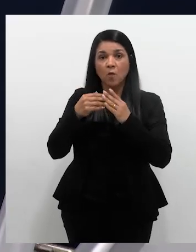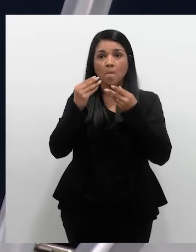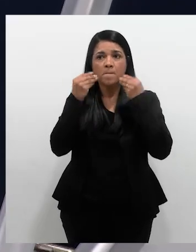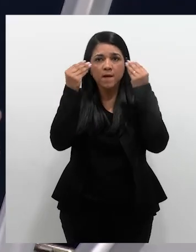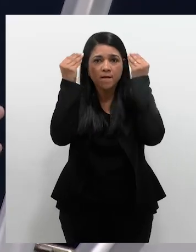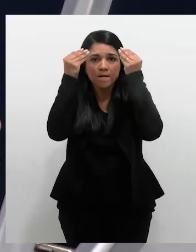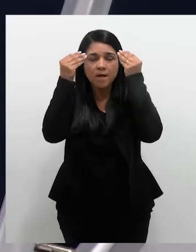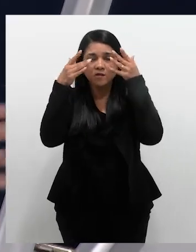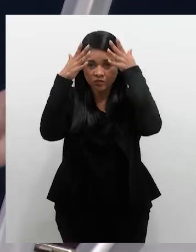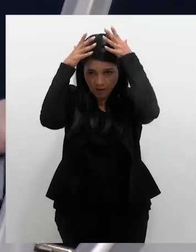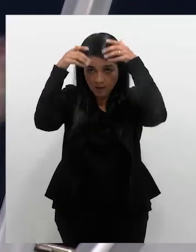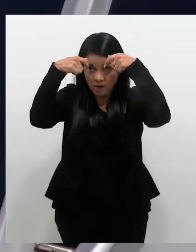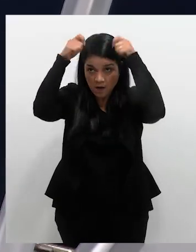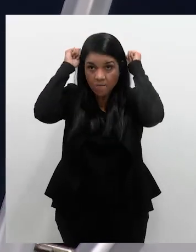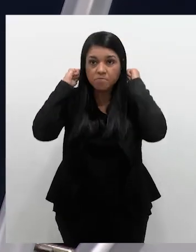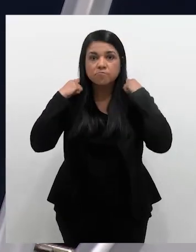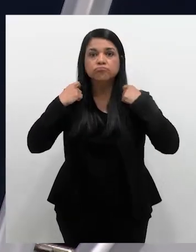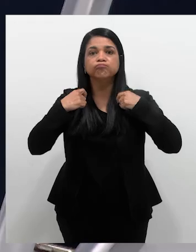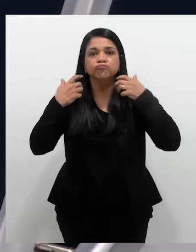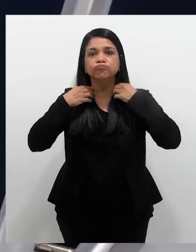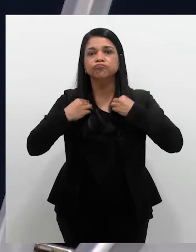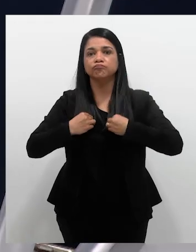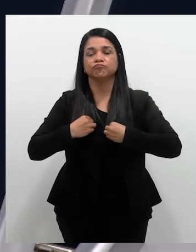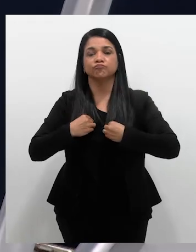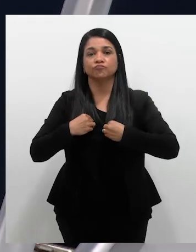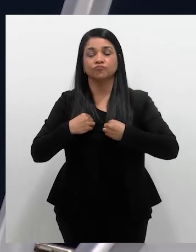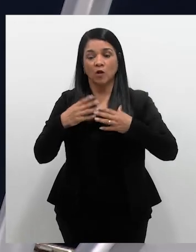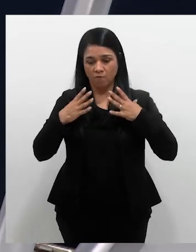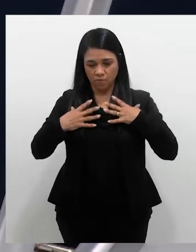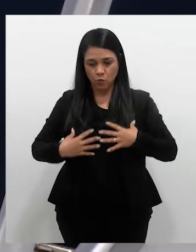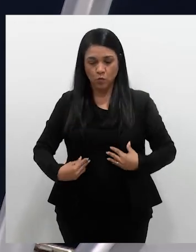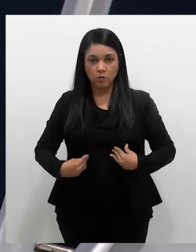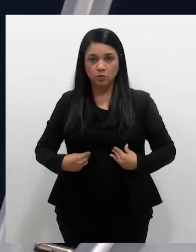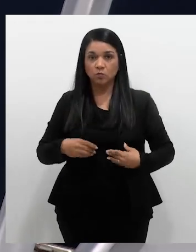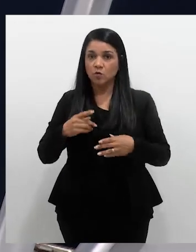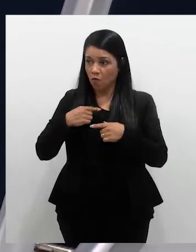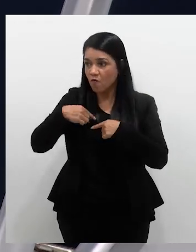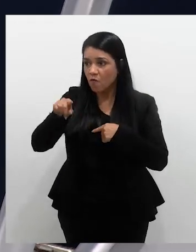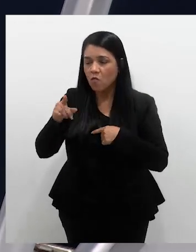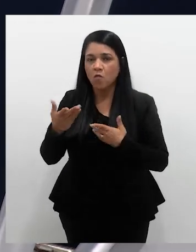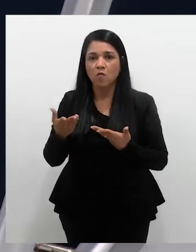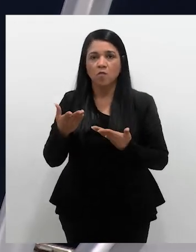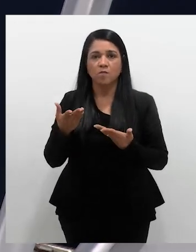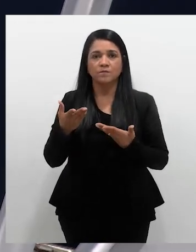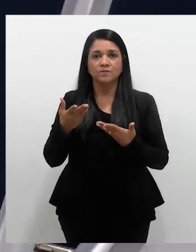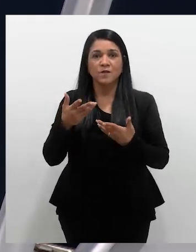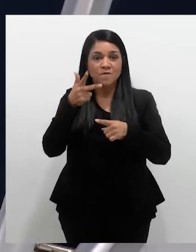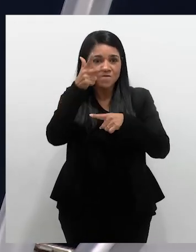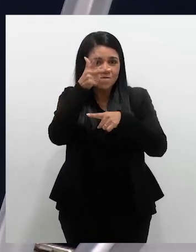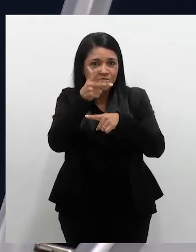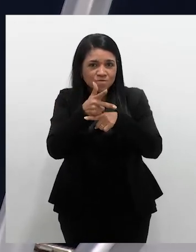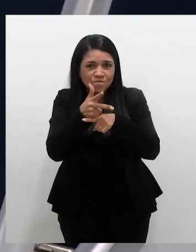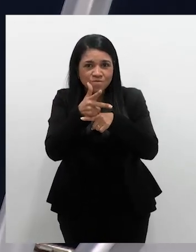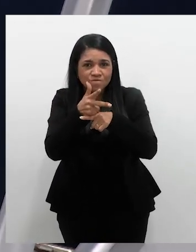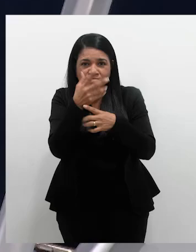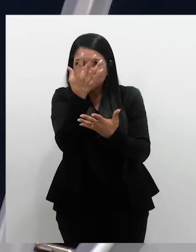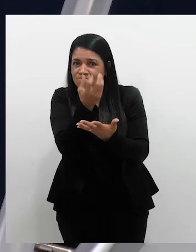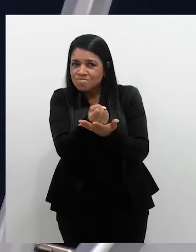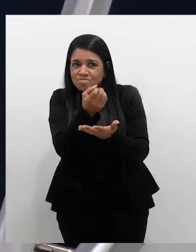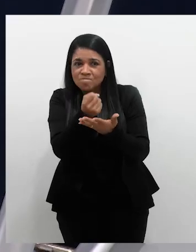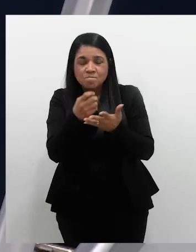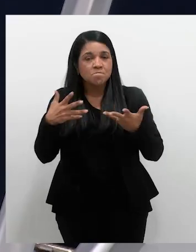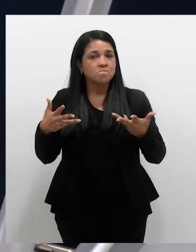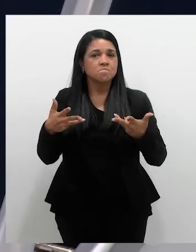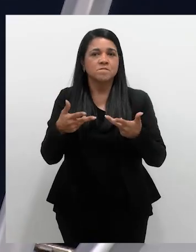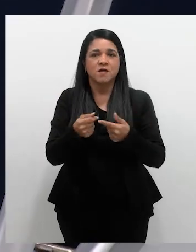cabelo postiço, pegar um figurino e eu tô indo pra ir. E a gente filmou. E é maravilhosas as